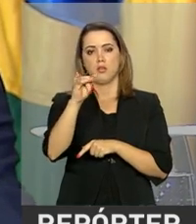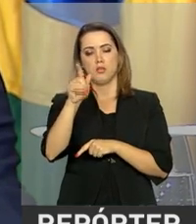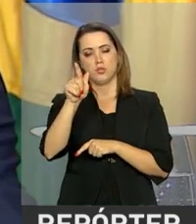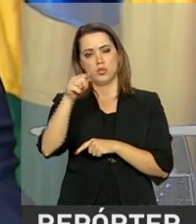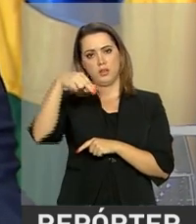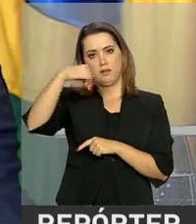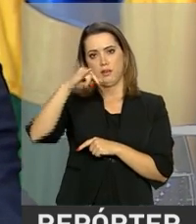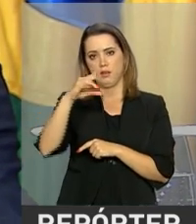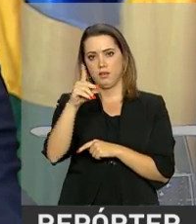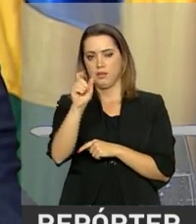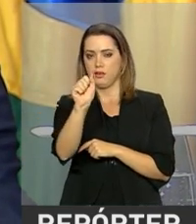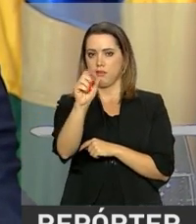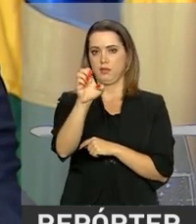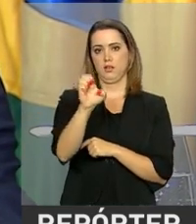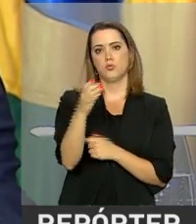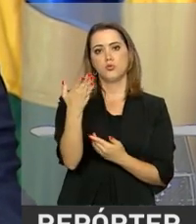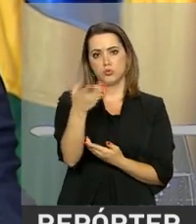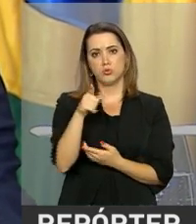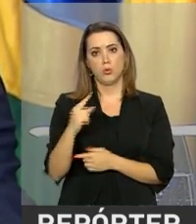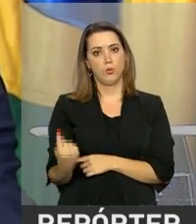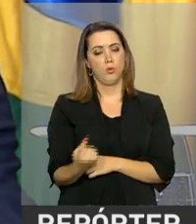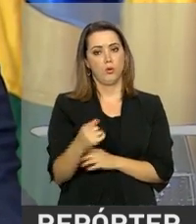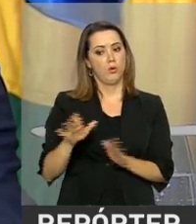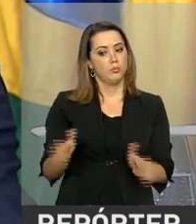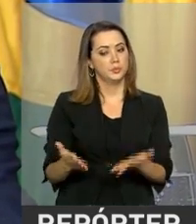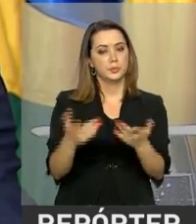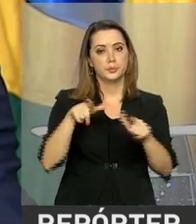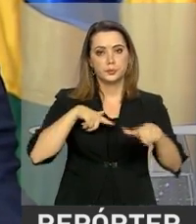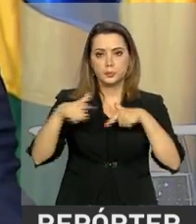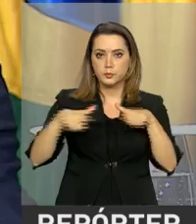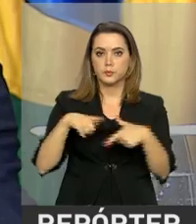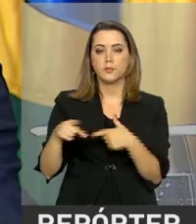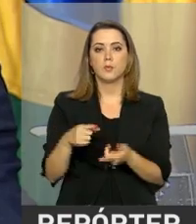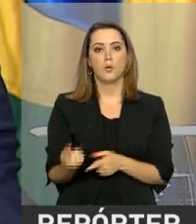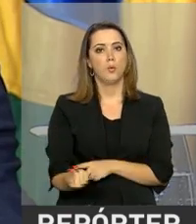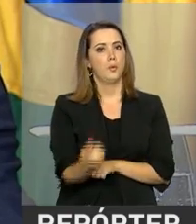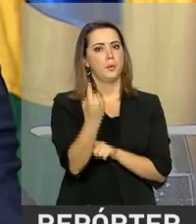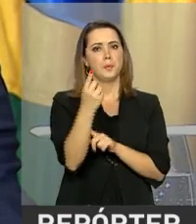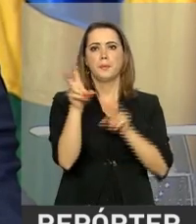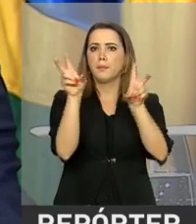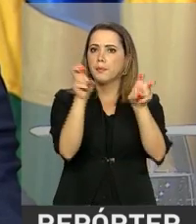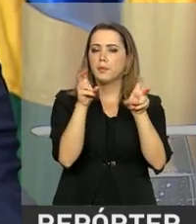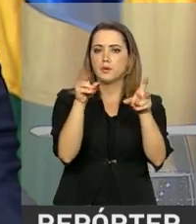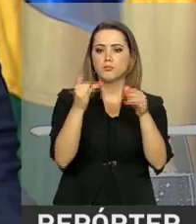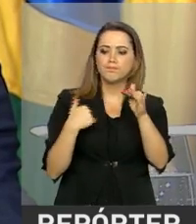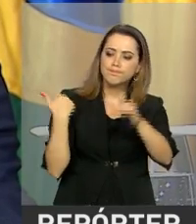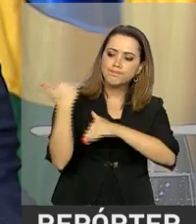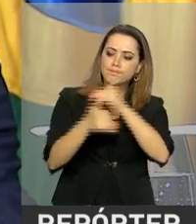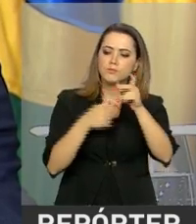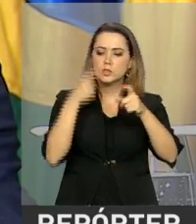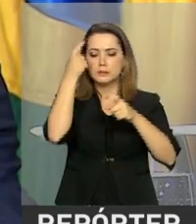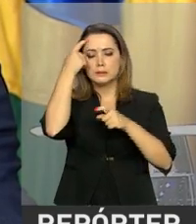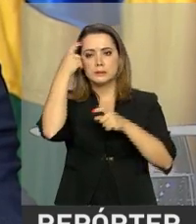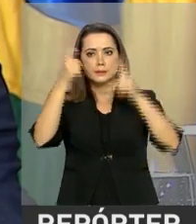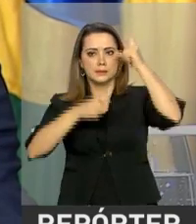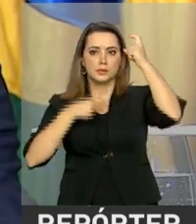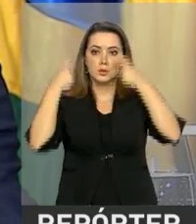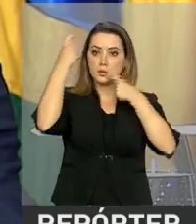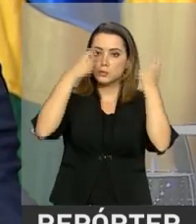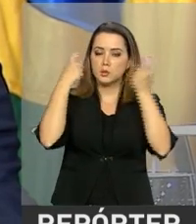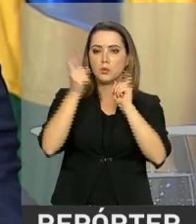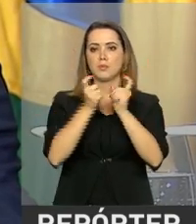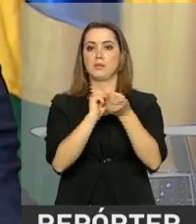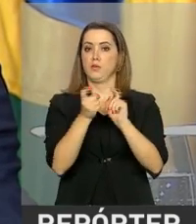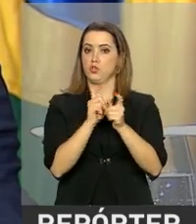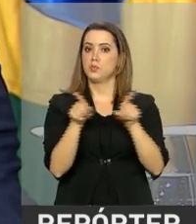pensamos em gerar emprego, que é o primeiro tema que deve ser levado em conta nas nossas preocupações